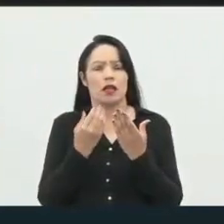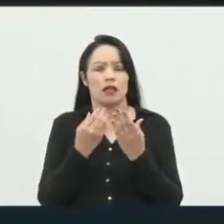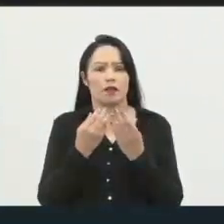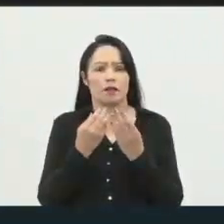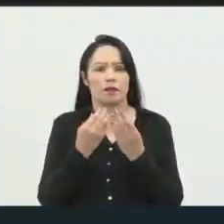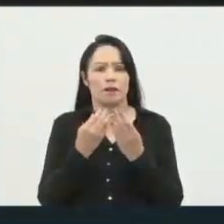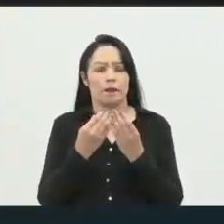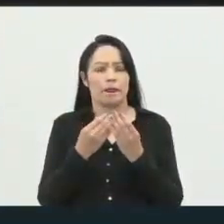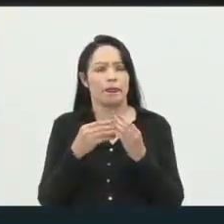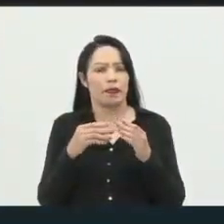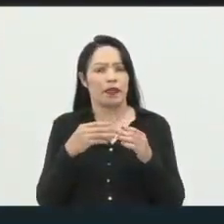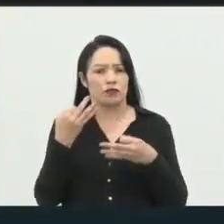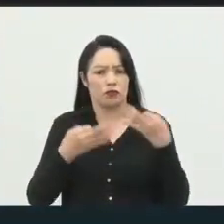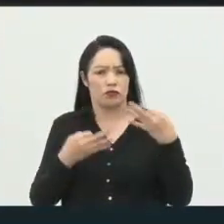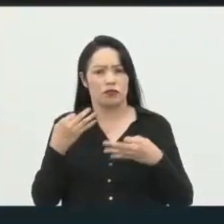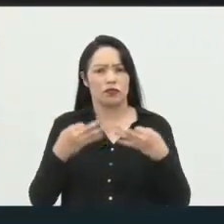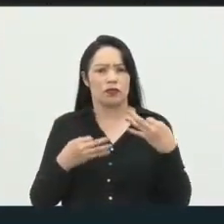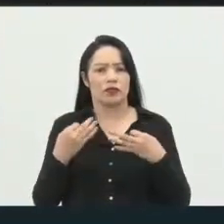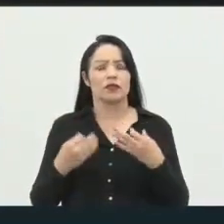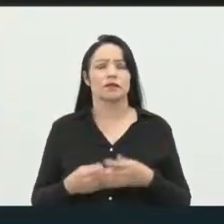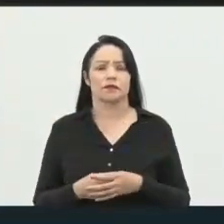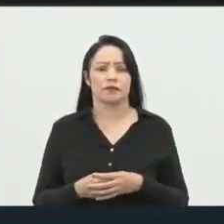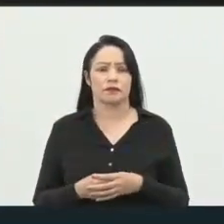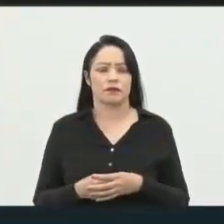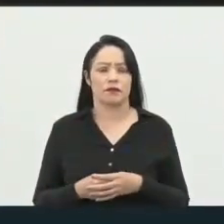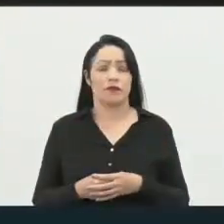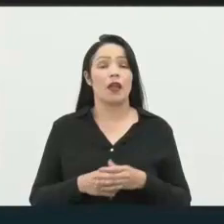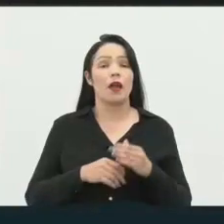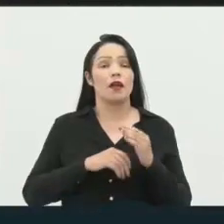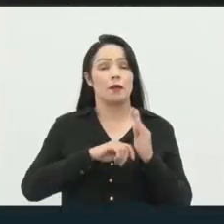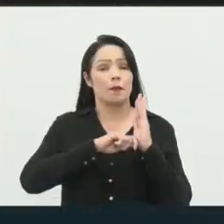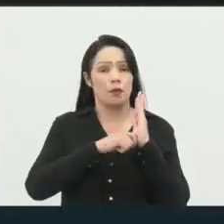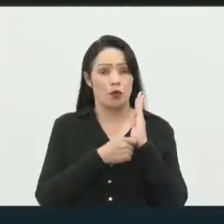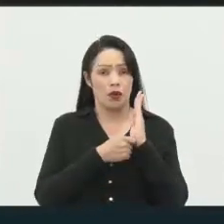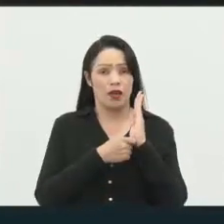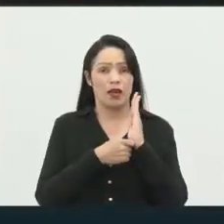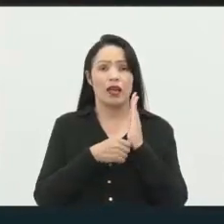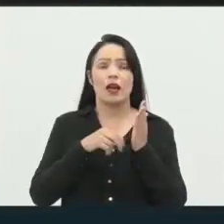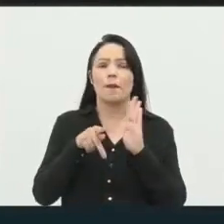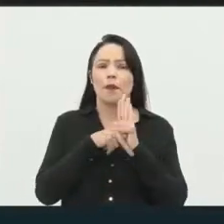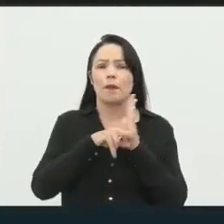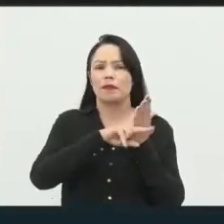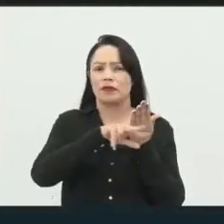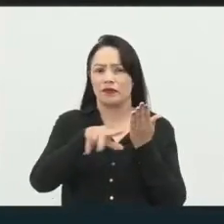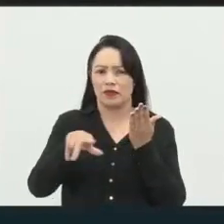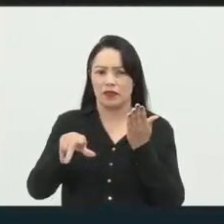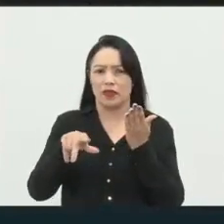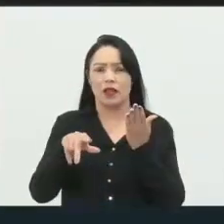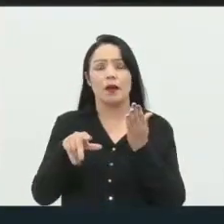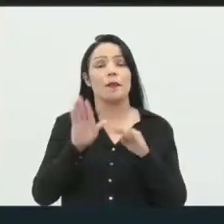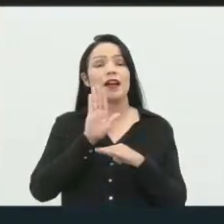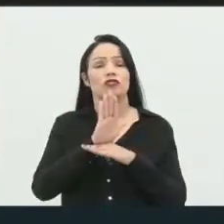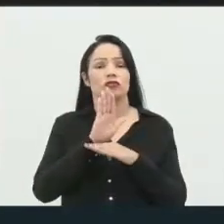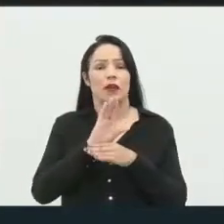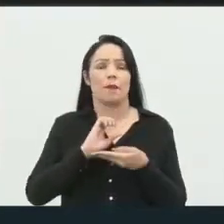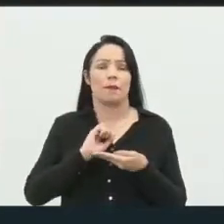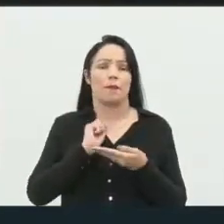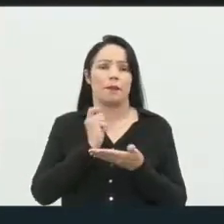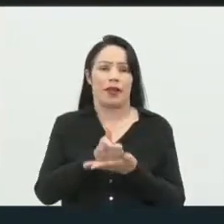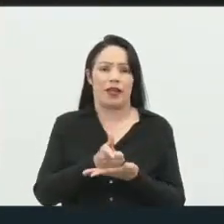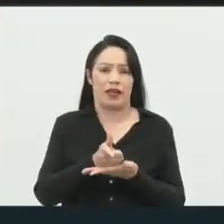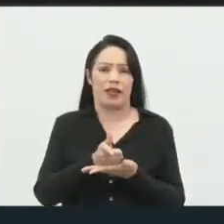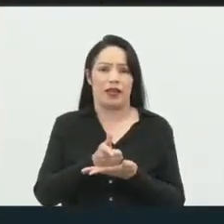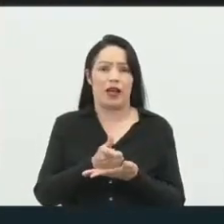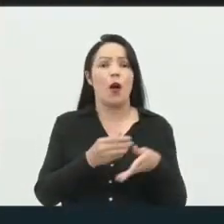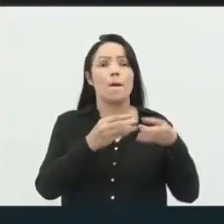bens dos responsáveis para indenizar o prejuízo ao erário público então não adianta simplesmente